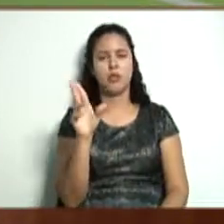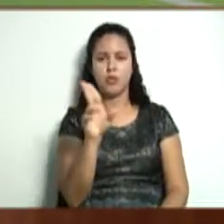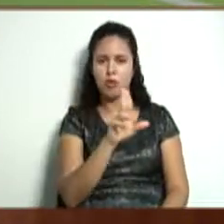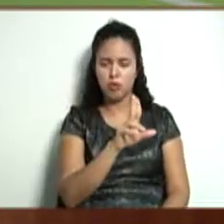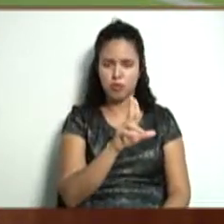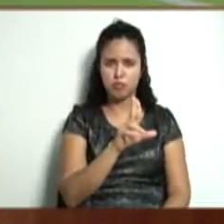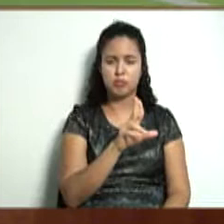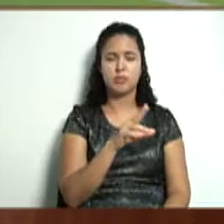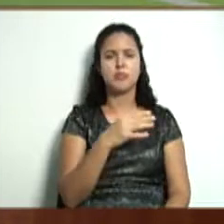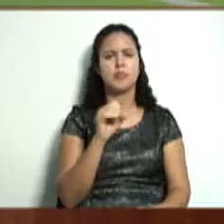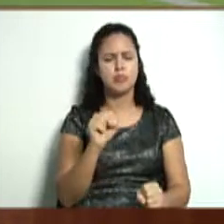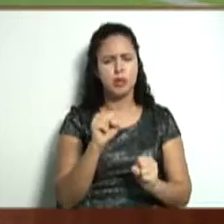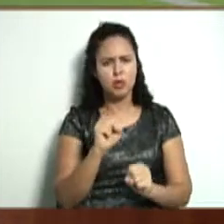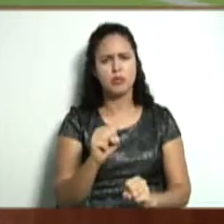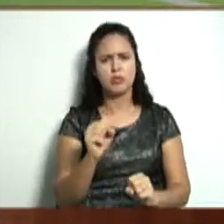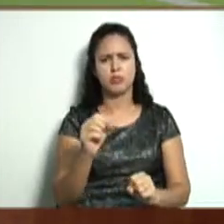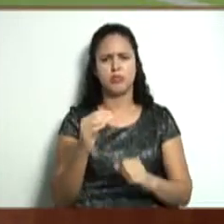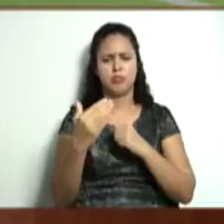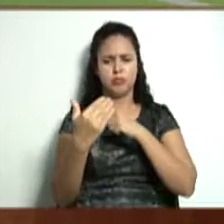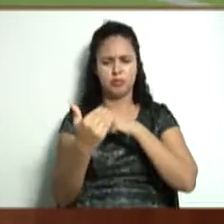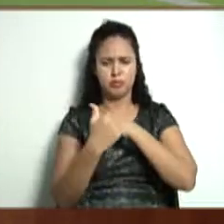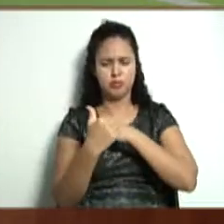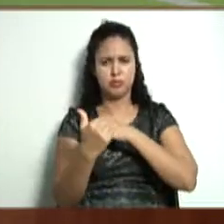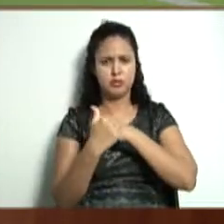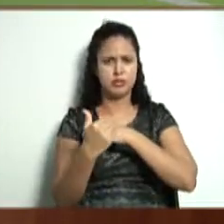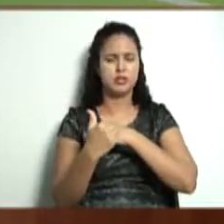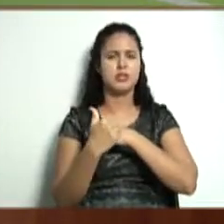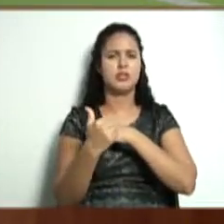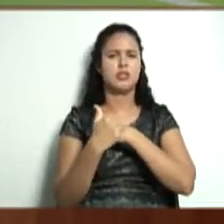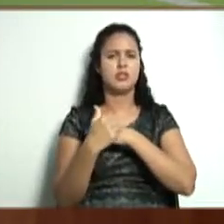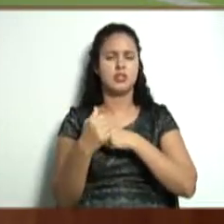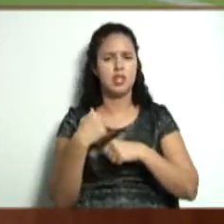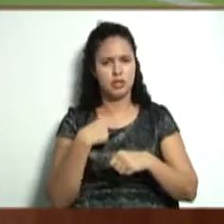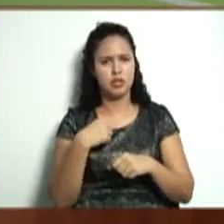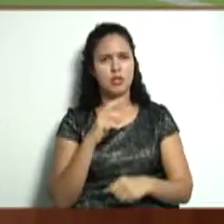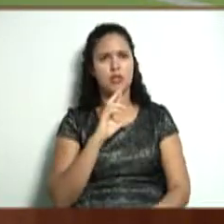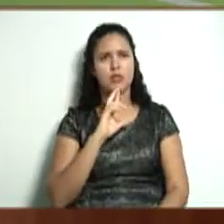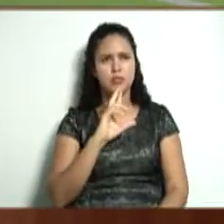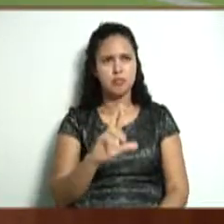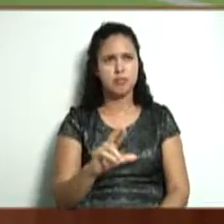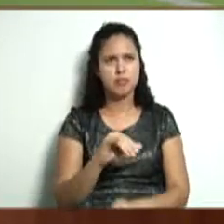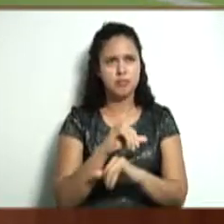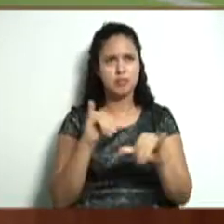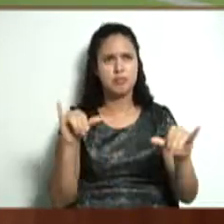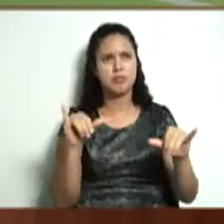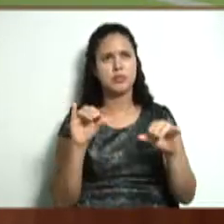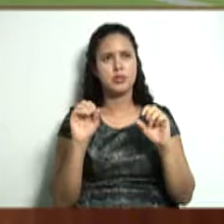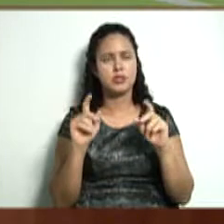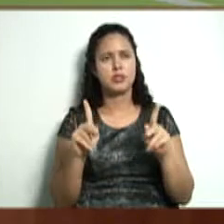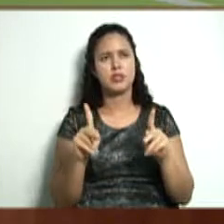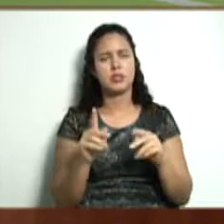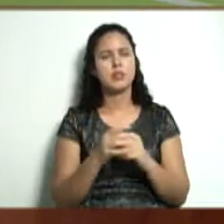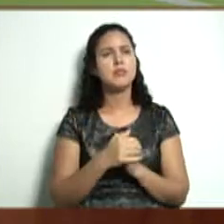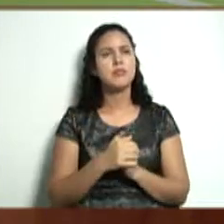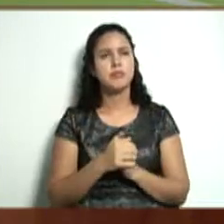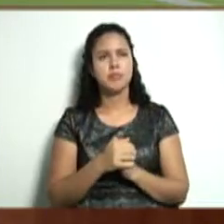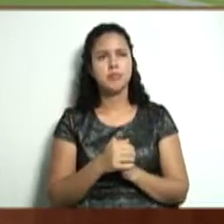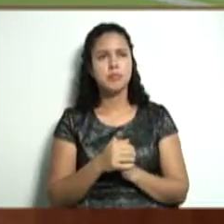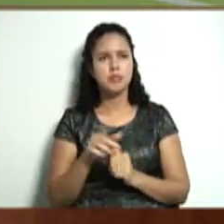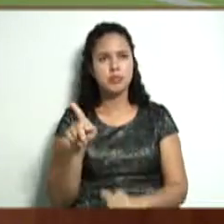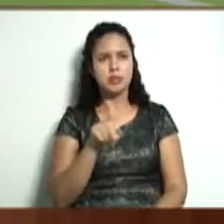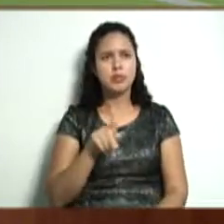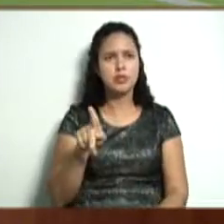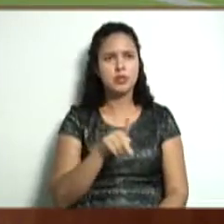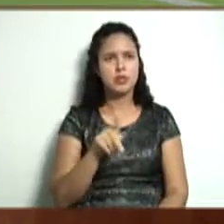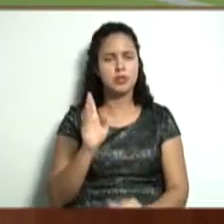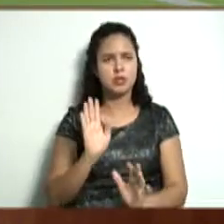alguém, pode colocar lá no chat, que eu coloco o nome aqui também, tá certo? Além dos professores que